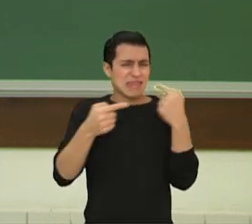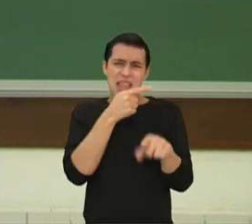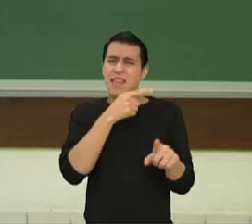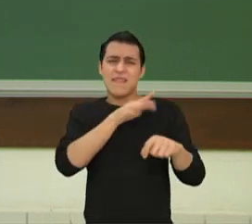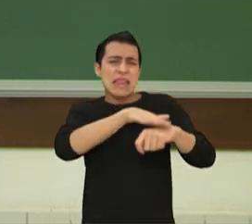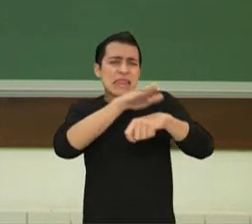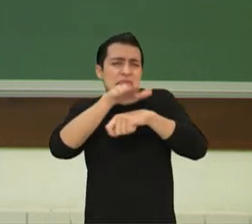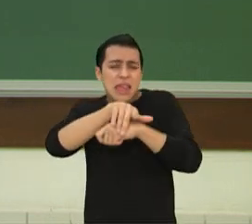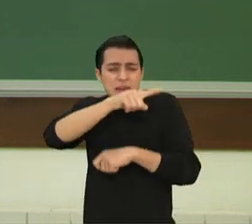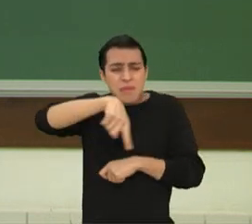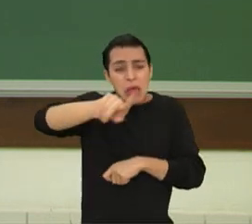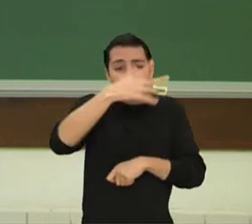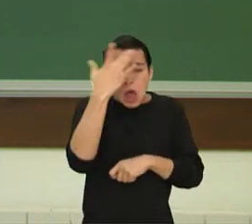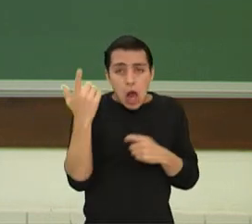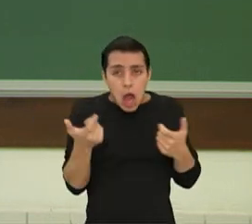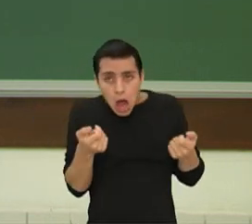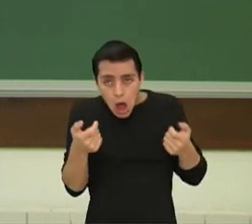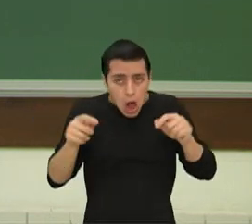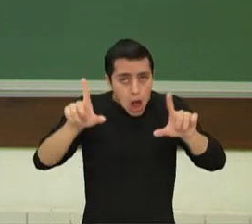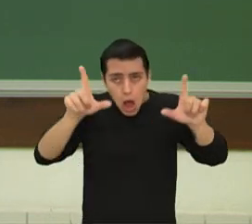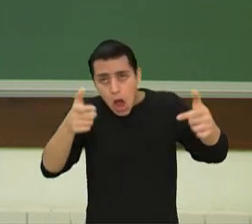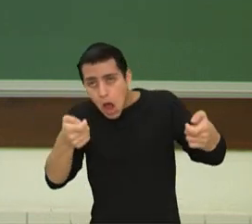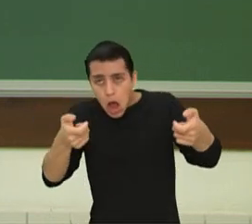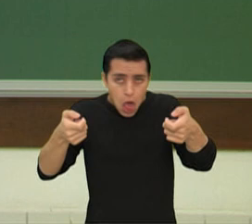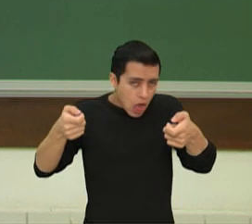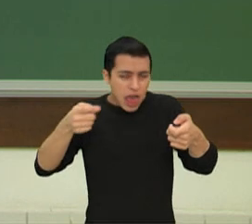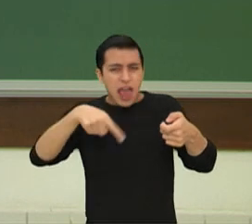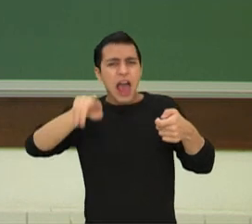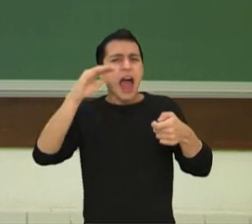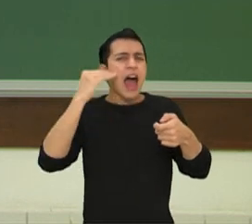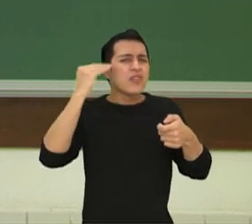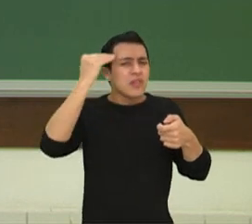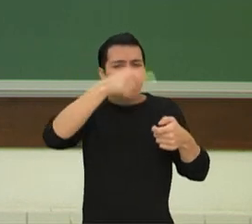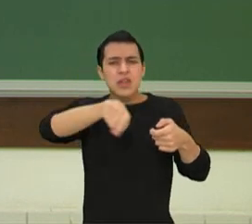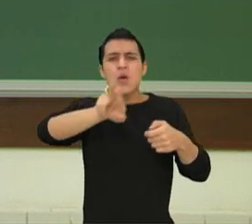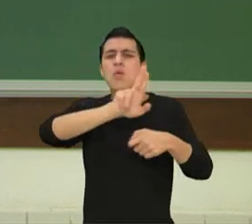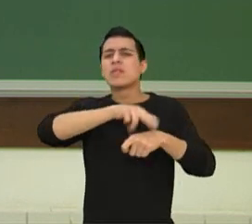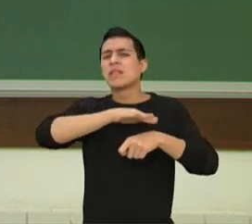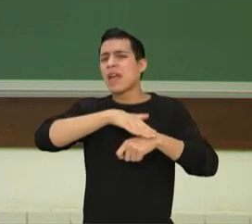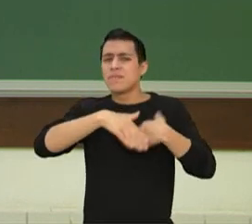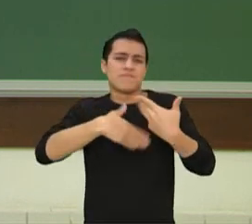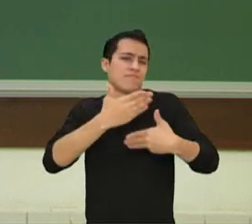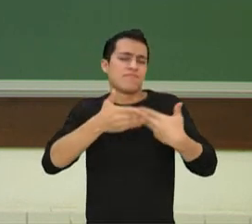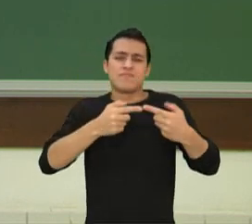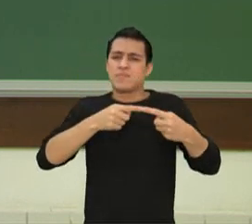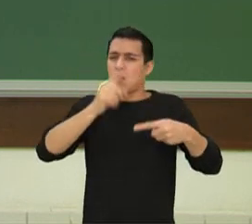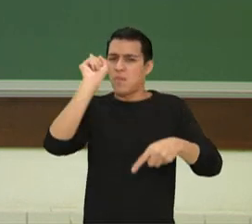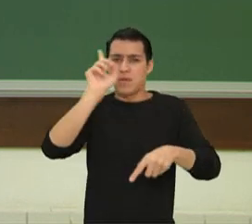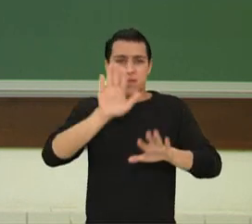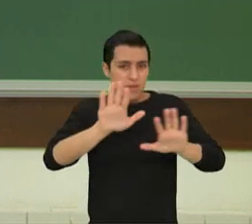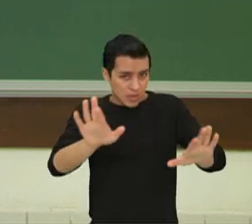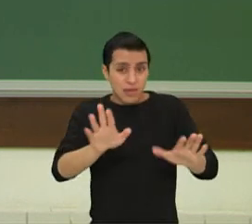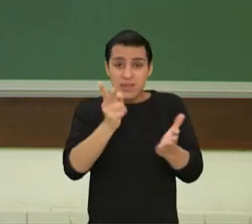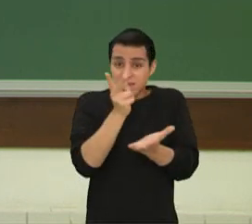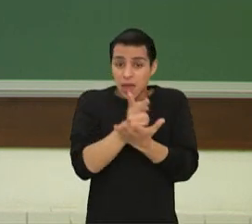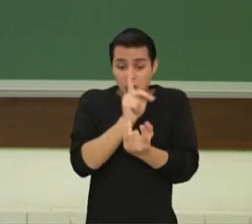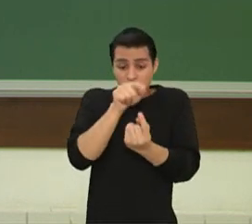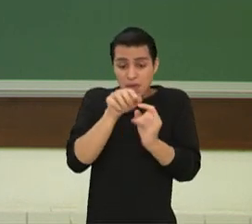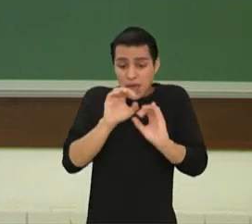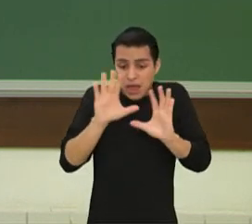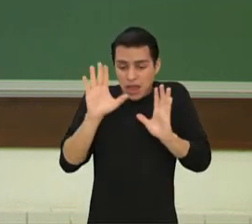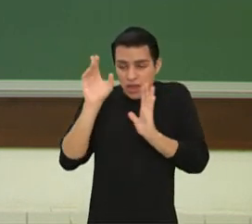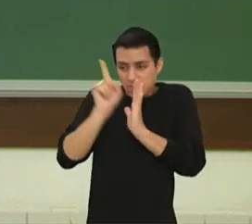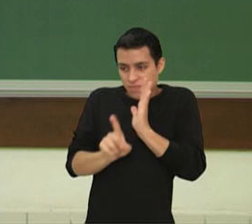que as pessoas passam jogando, que as crianças, os adolescentes passam jogando os games. Você sempre tem que manter o seu objetivo